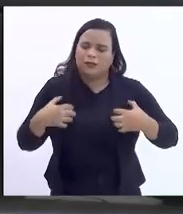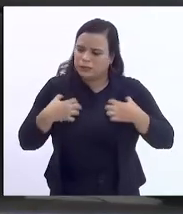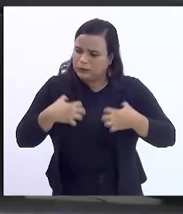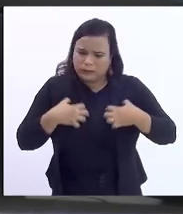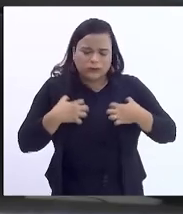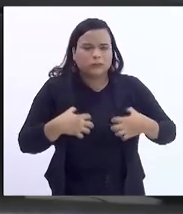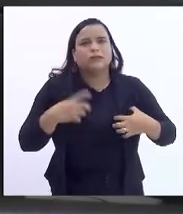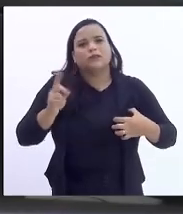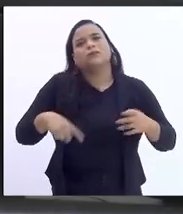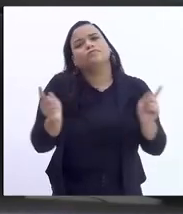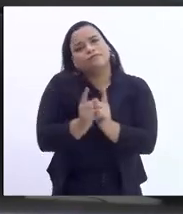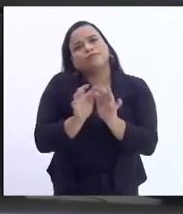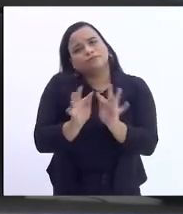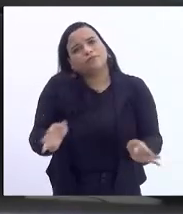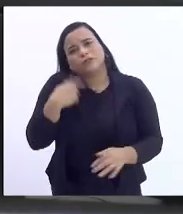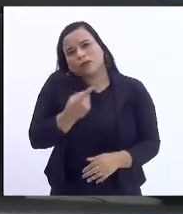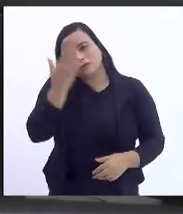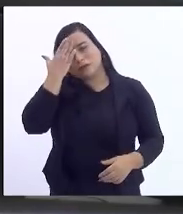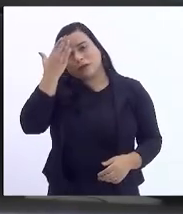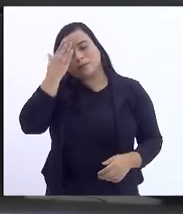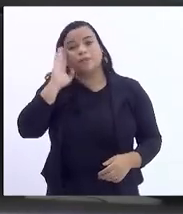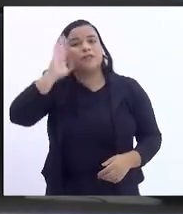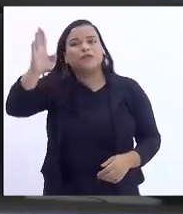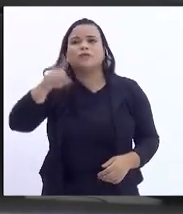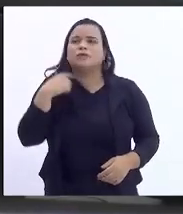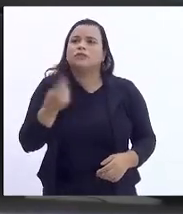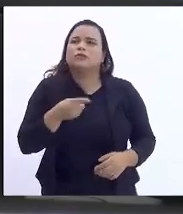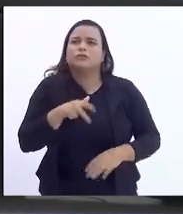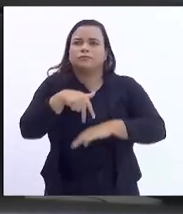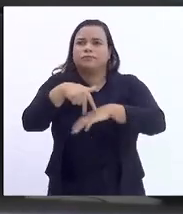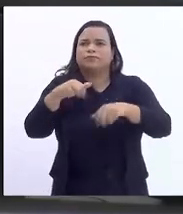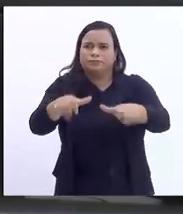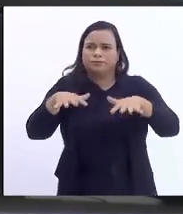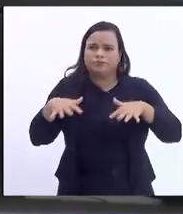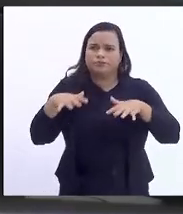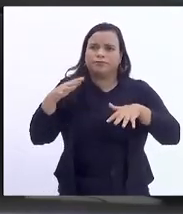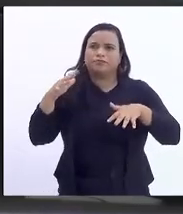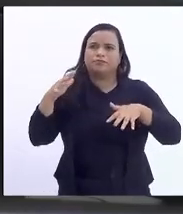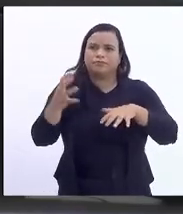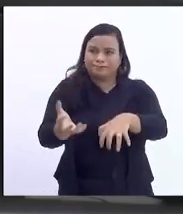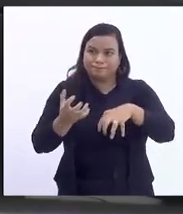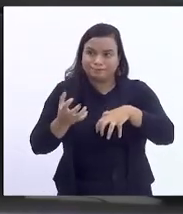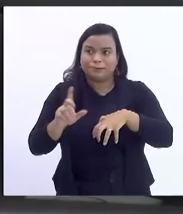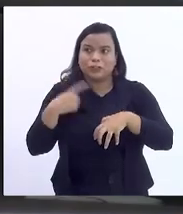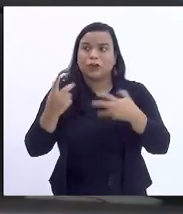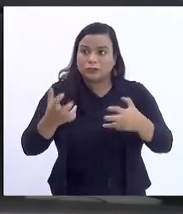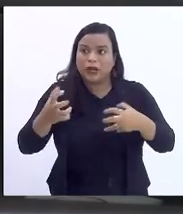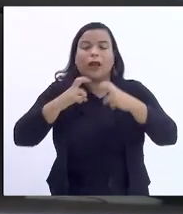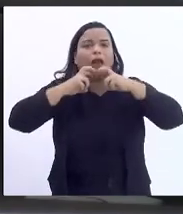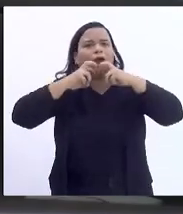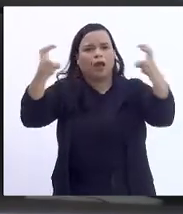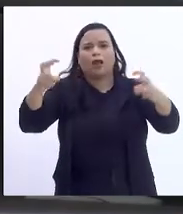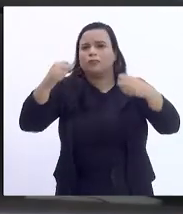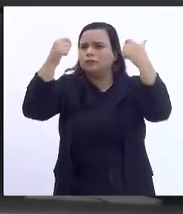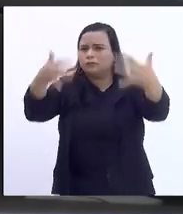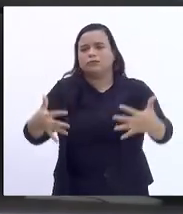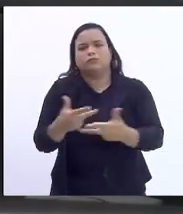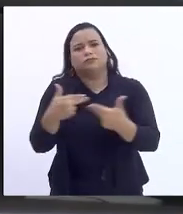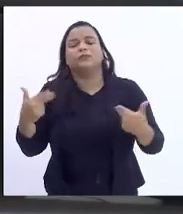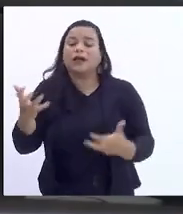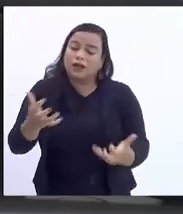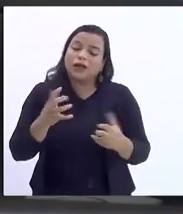são muito poucos e principalmente quando a gente colocou para o Parlamento né a gente quer gritar nossa dor a nossa